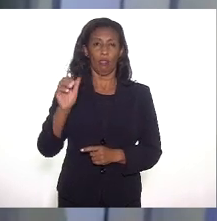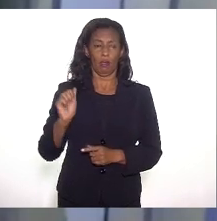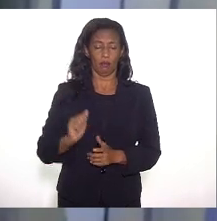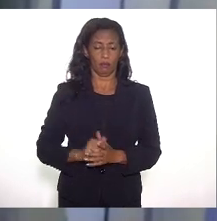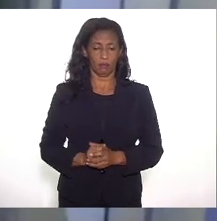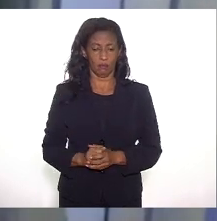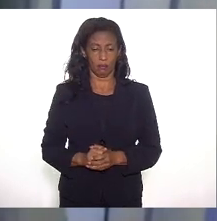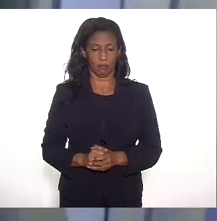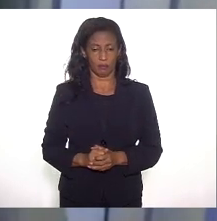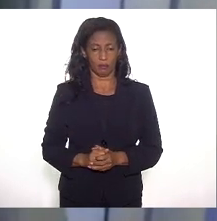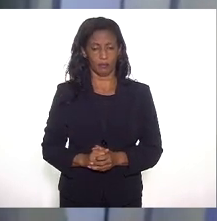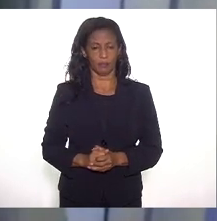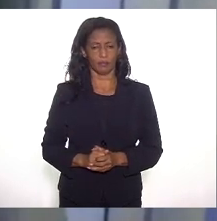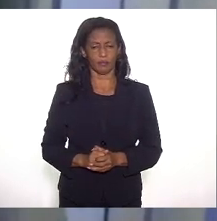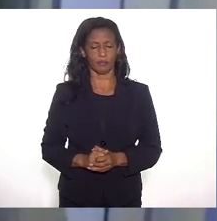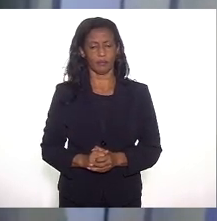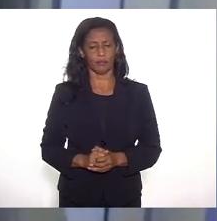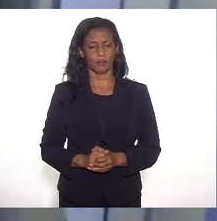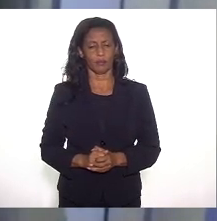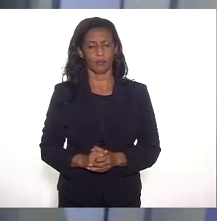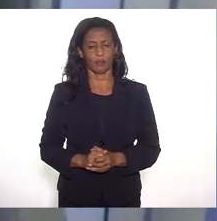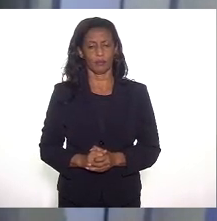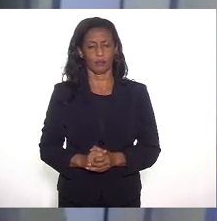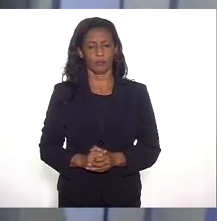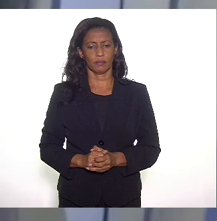virtual. E deputada Marta Rocha,